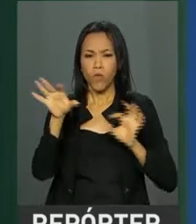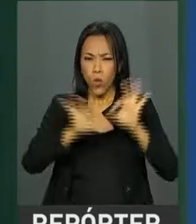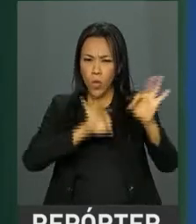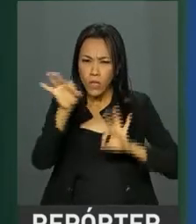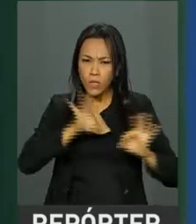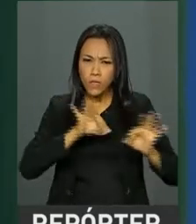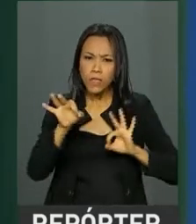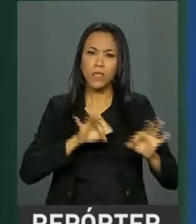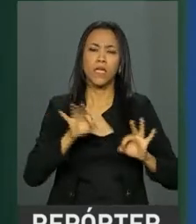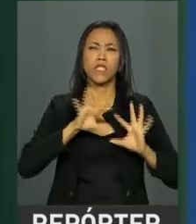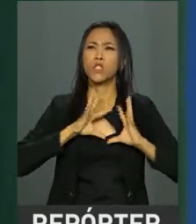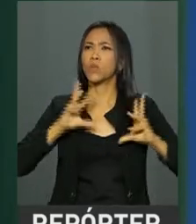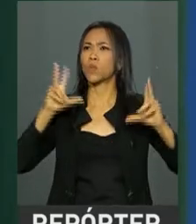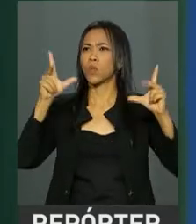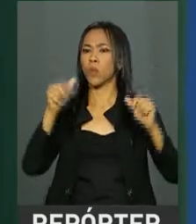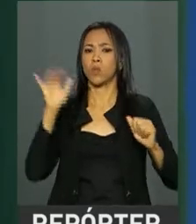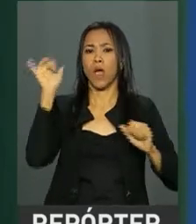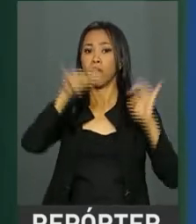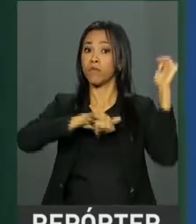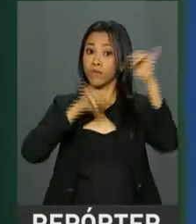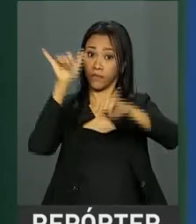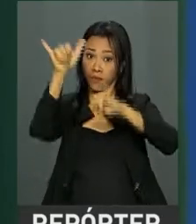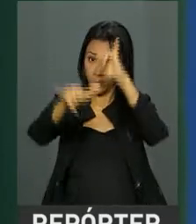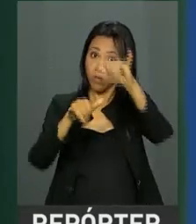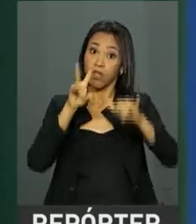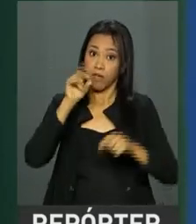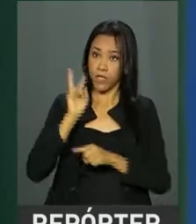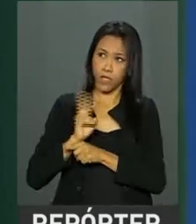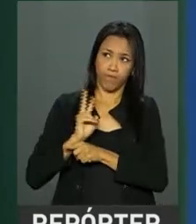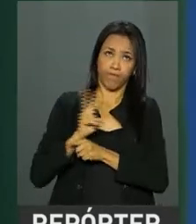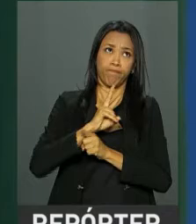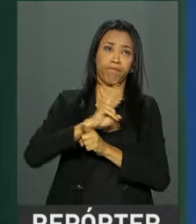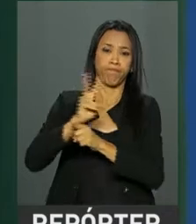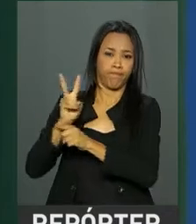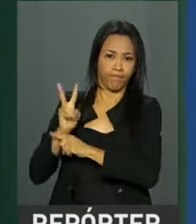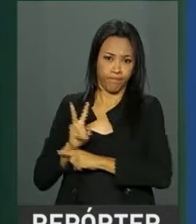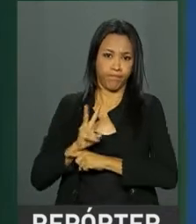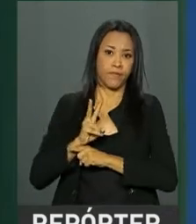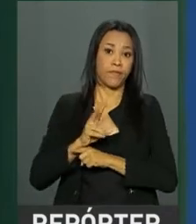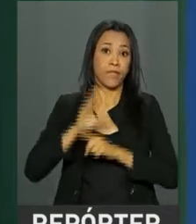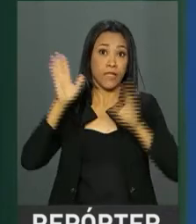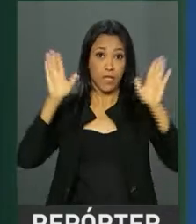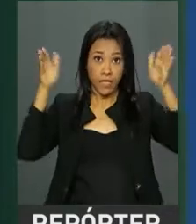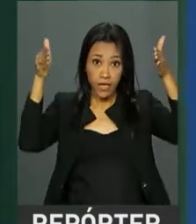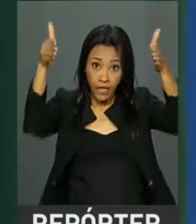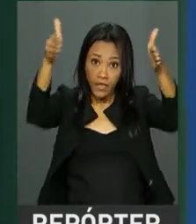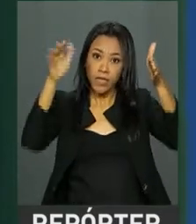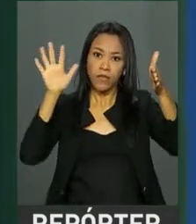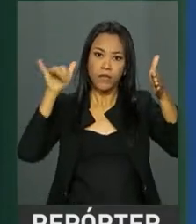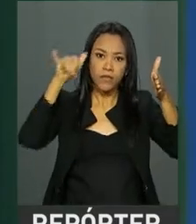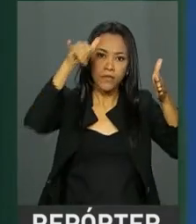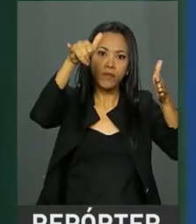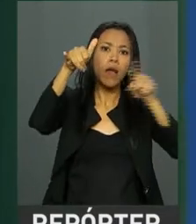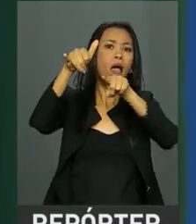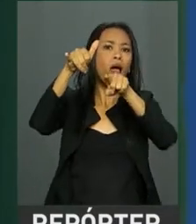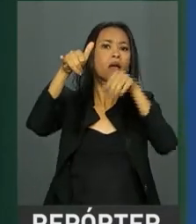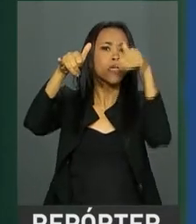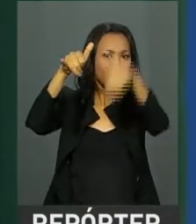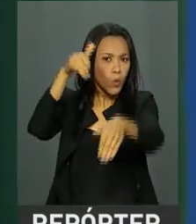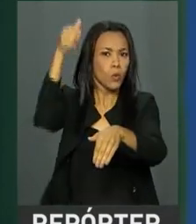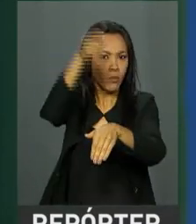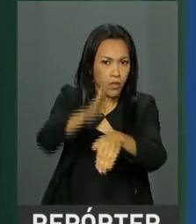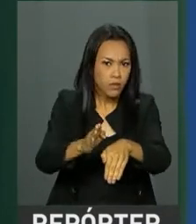todas as aeronaves que serão monitoradas corredores se identificar